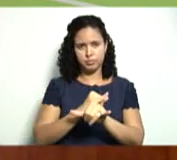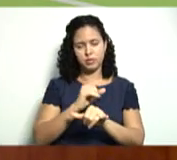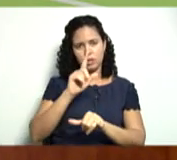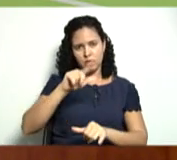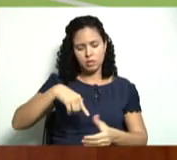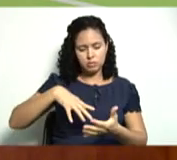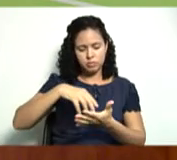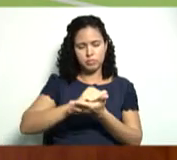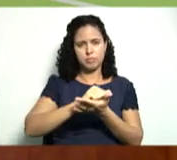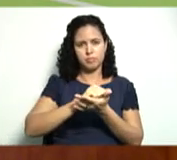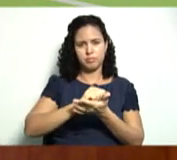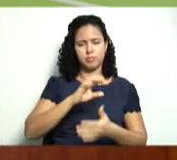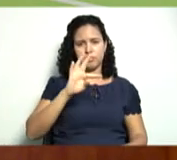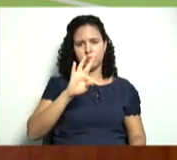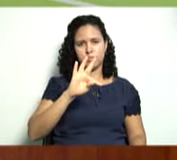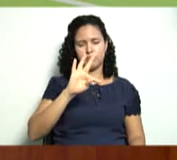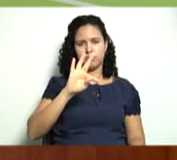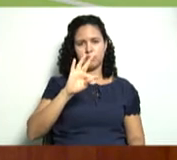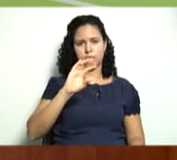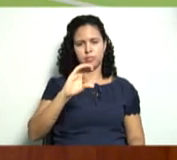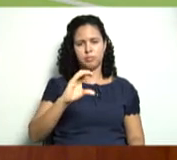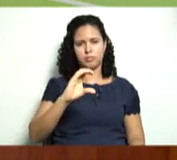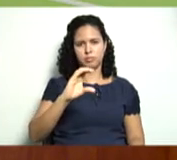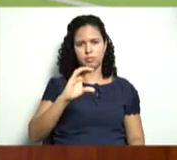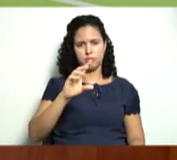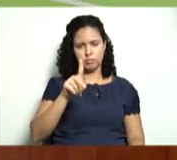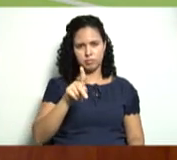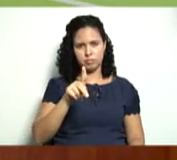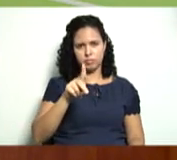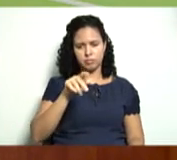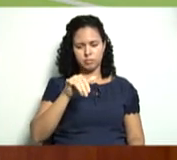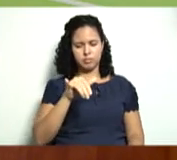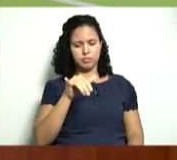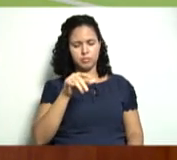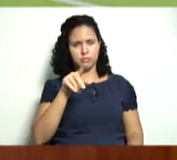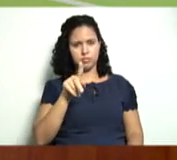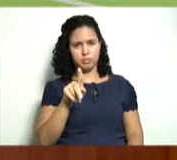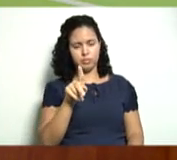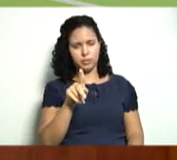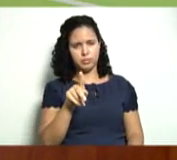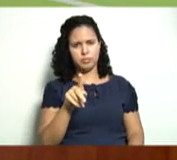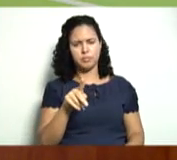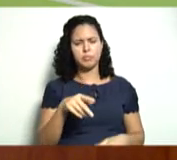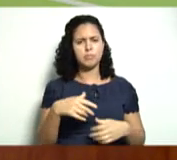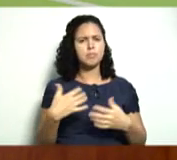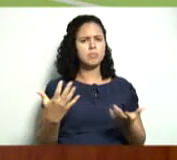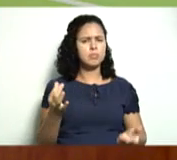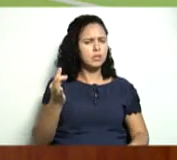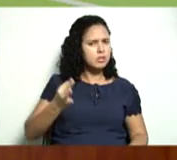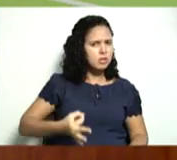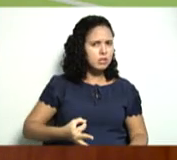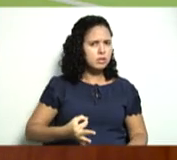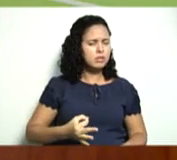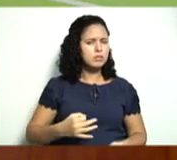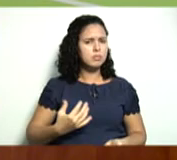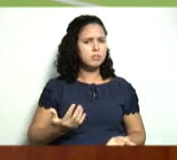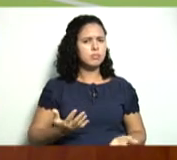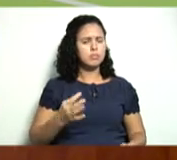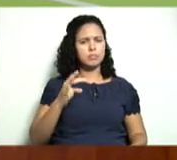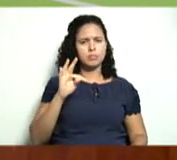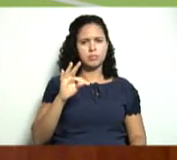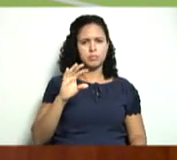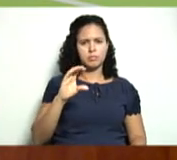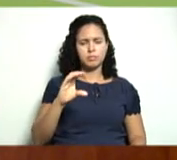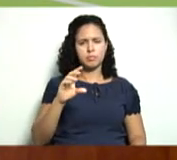protocolo tcp/ip a gente viu professor falou nas aulas mas será que eles estão corretos mesmo e e professor será que a tcp ip